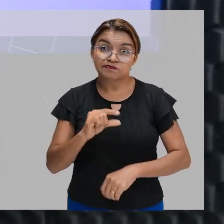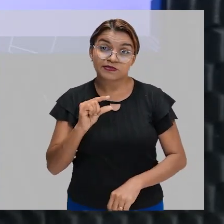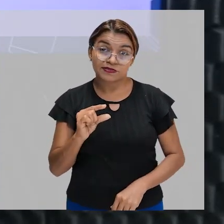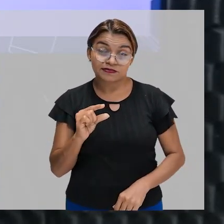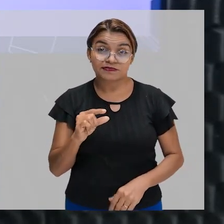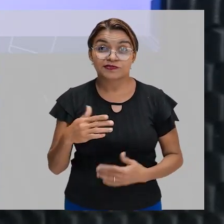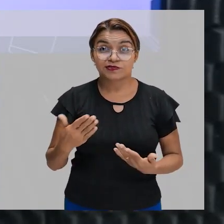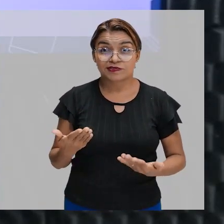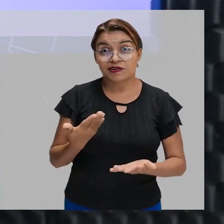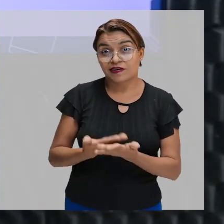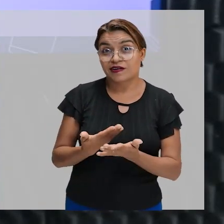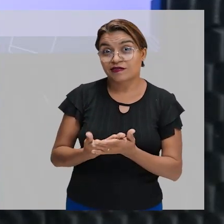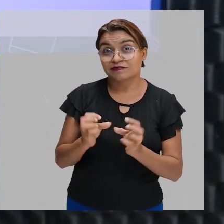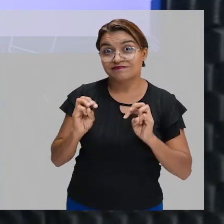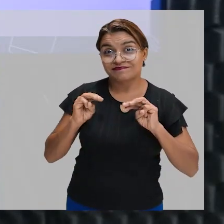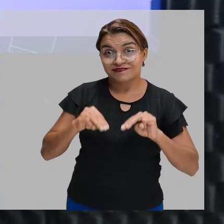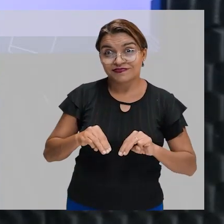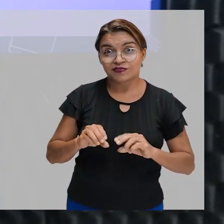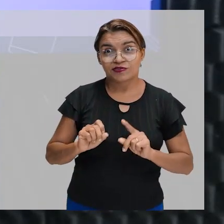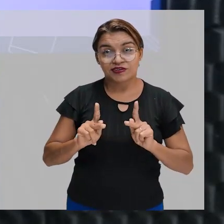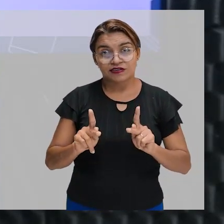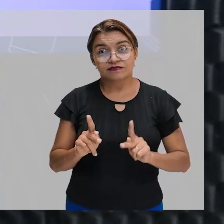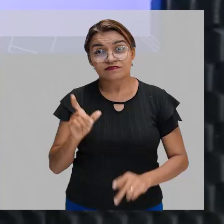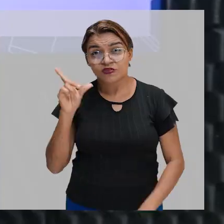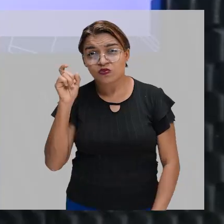e a gente vai ficando por aqui